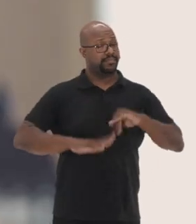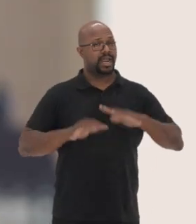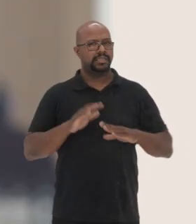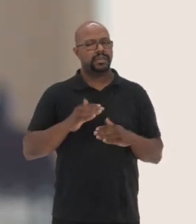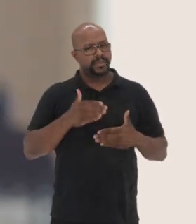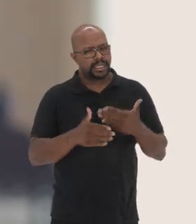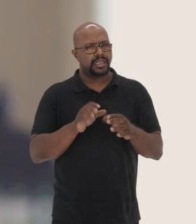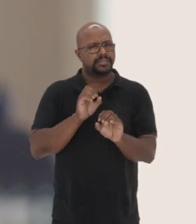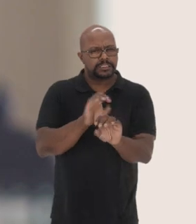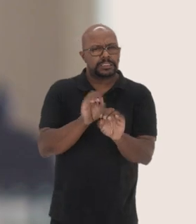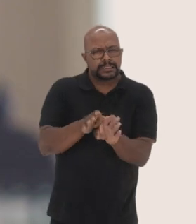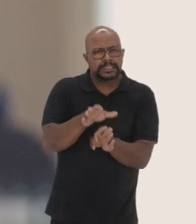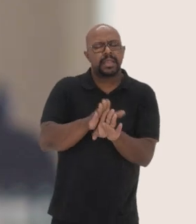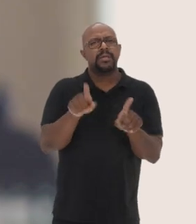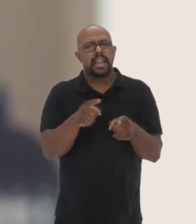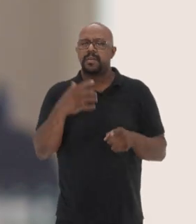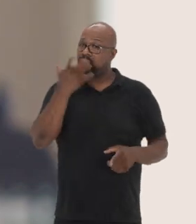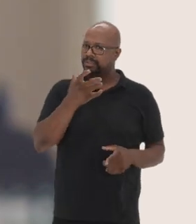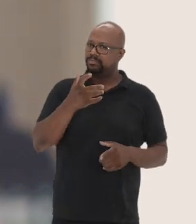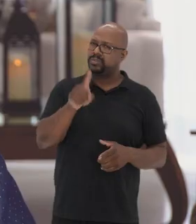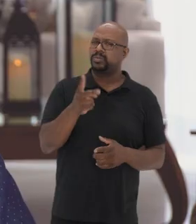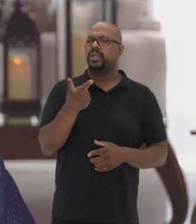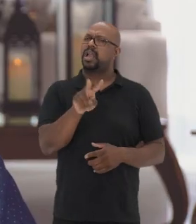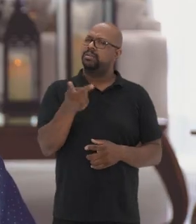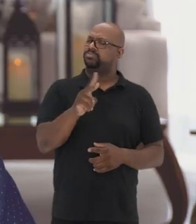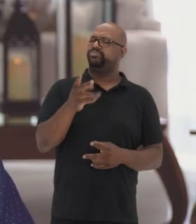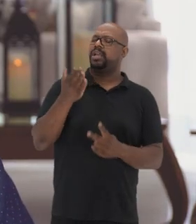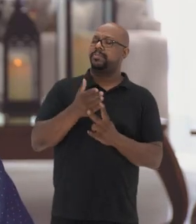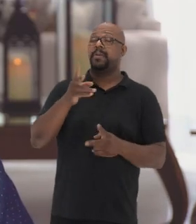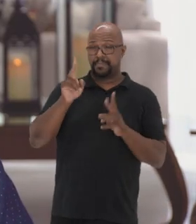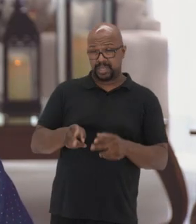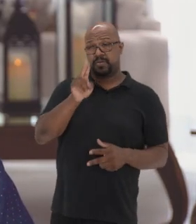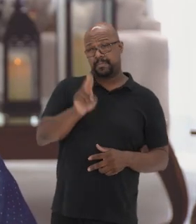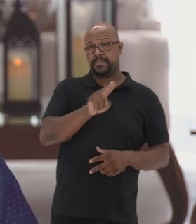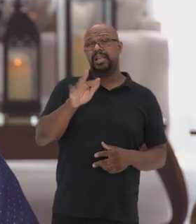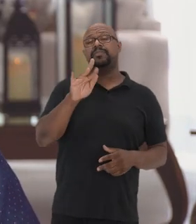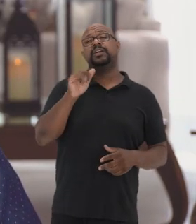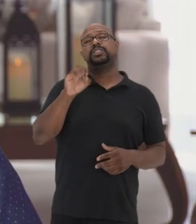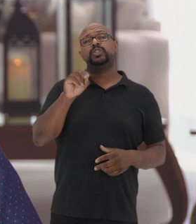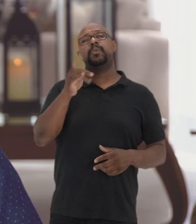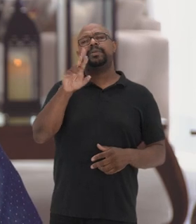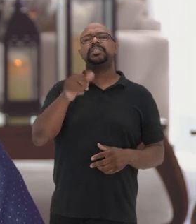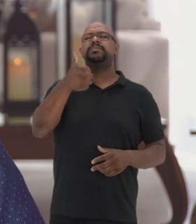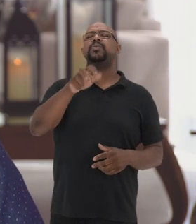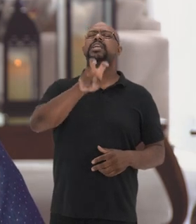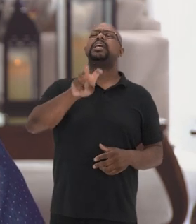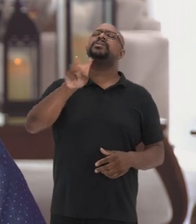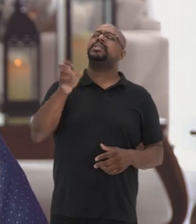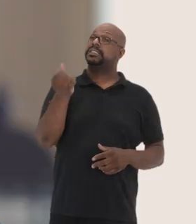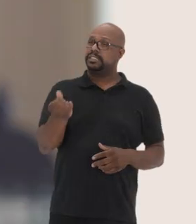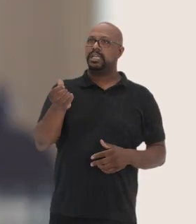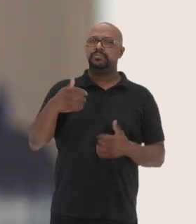de catequização pela música continuou de maneira híbrida o mesmo Padre Francisco Pires em 1556 na Roma